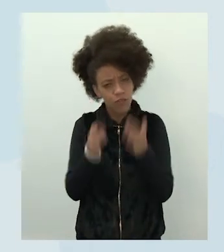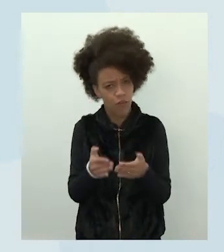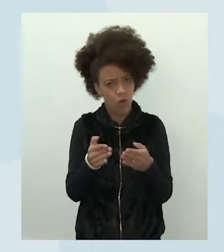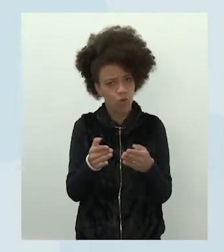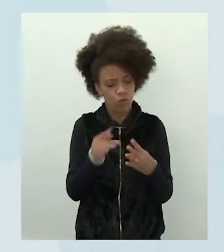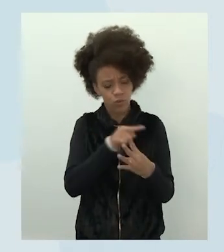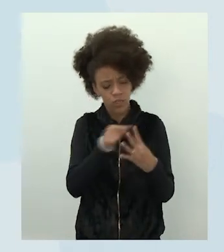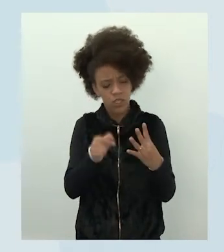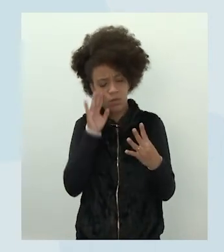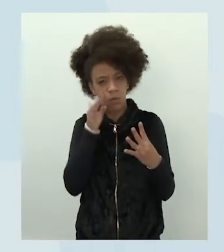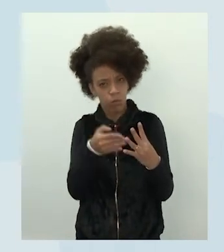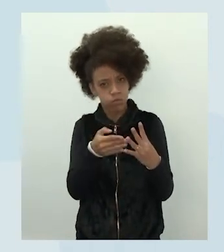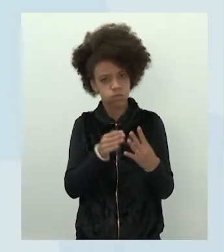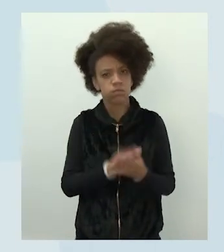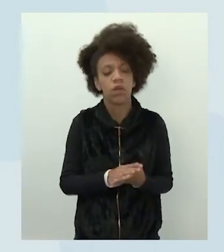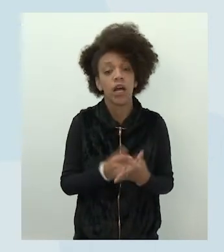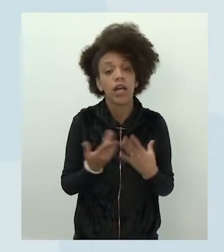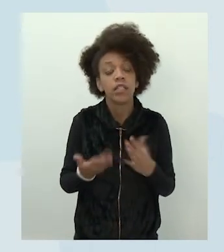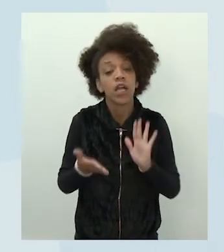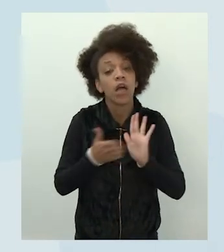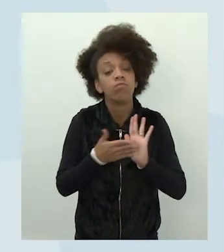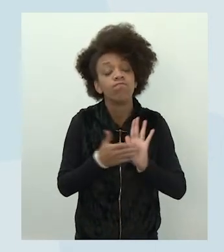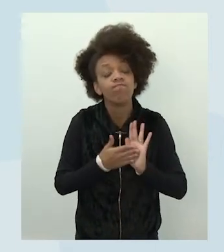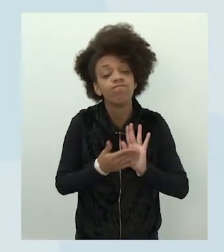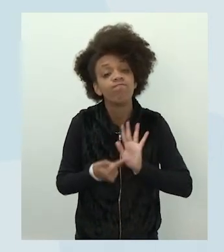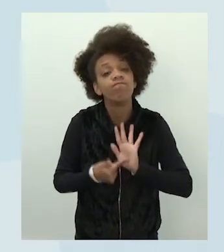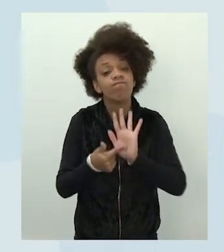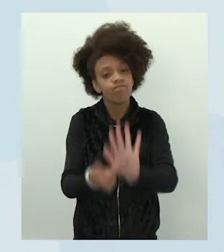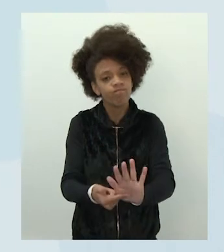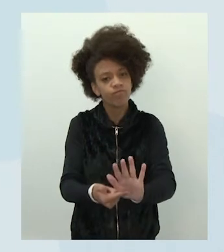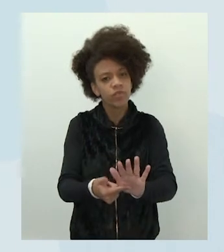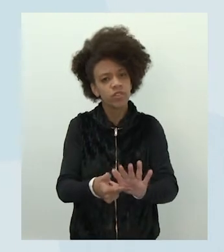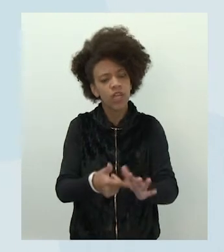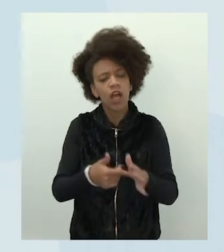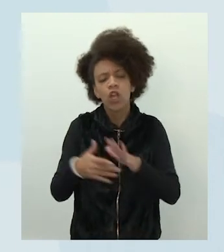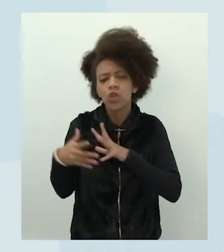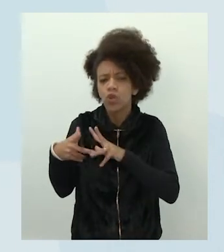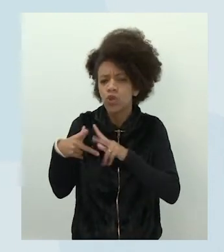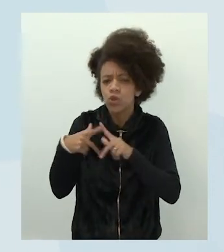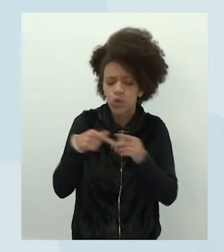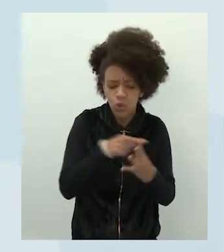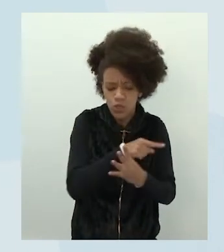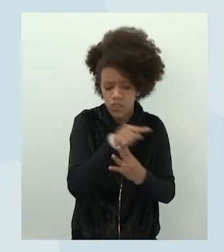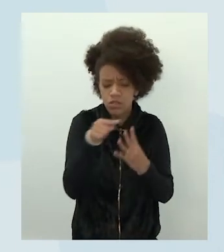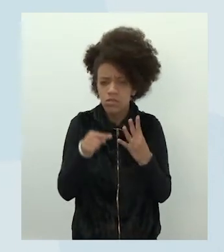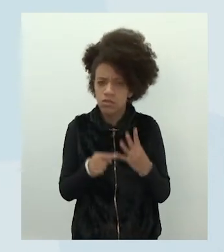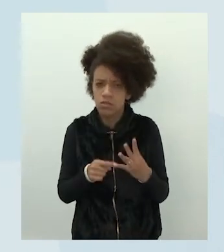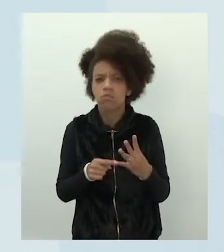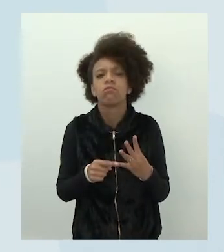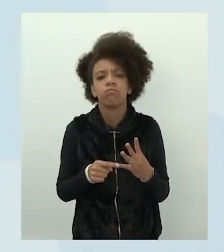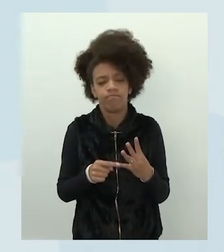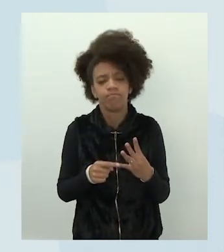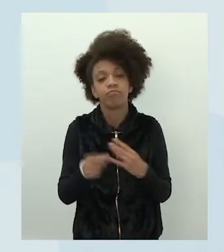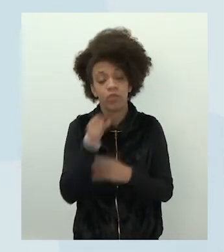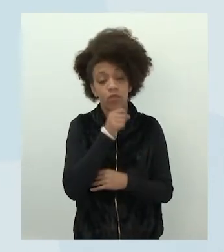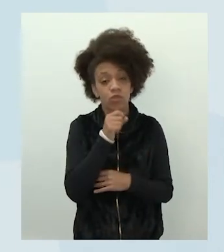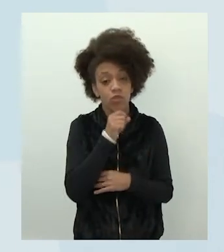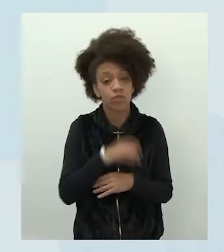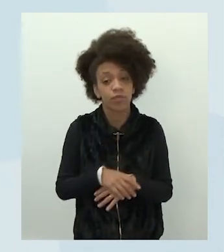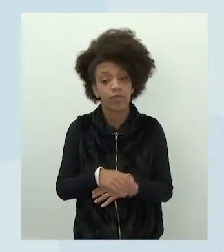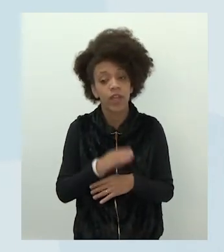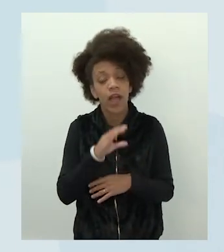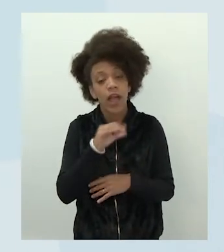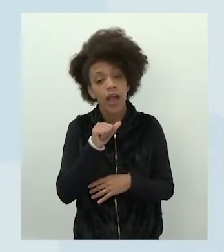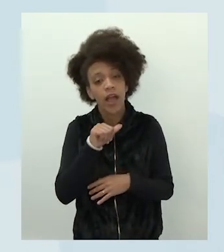sentido, tá? De proporcionar todos esses fatores para os idosos. O Kalash